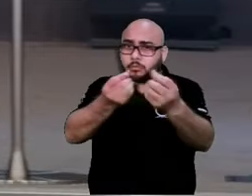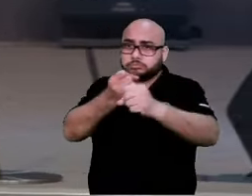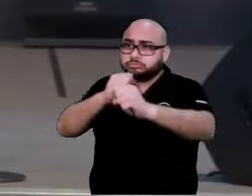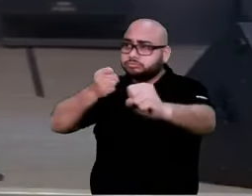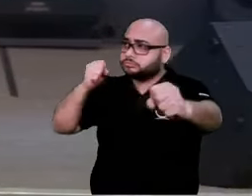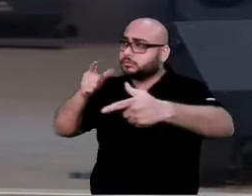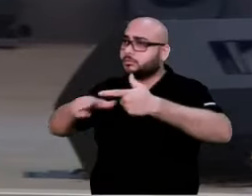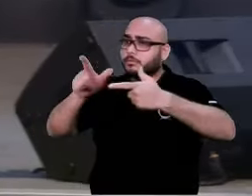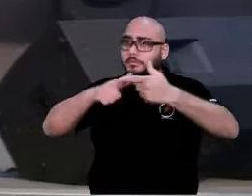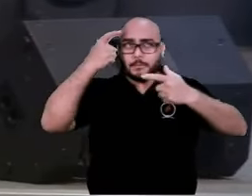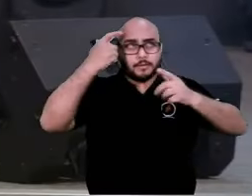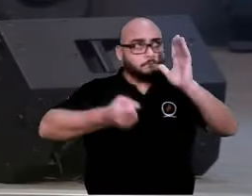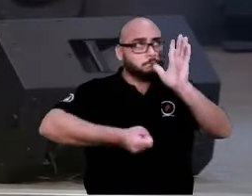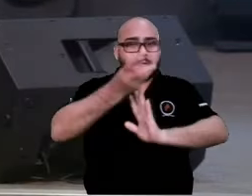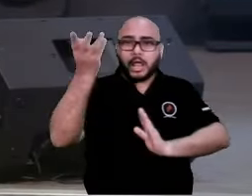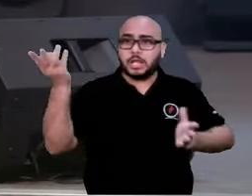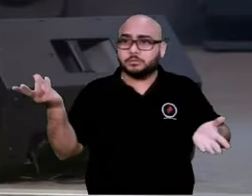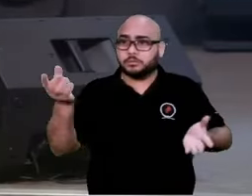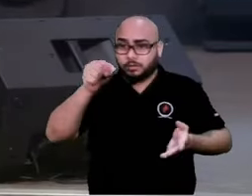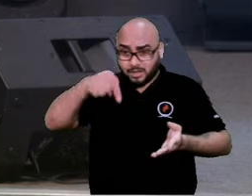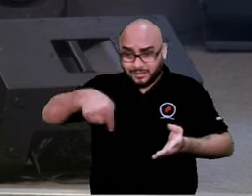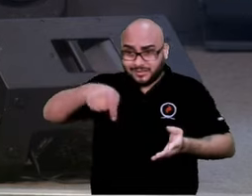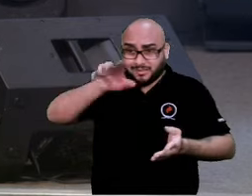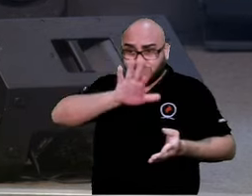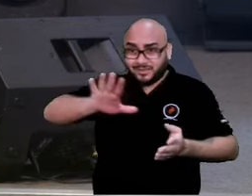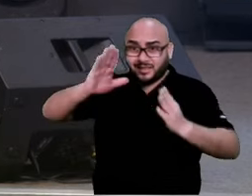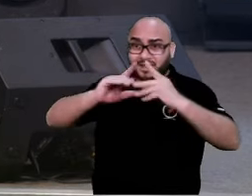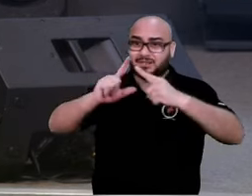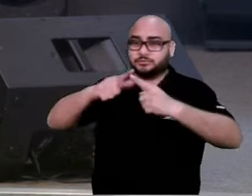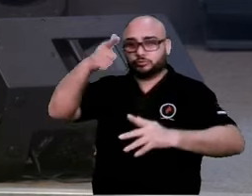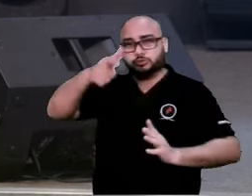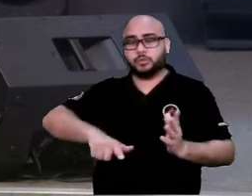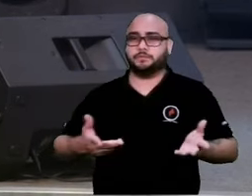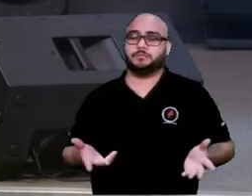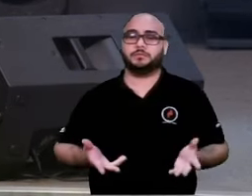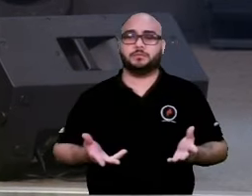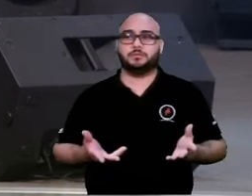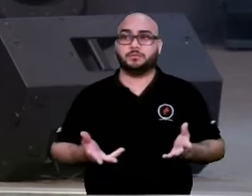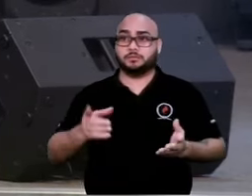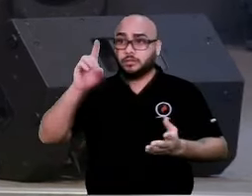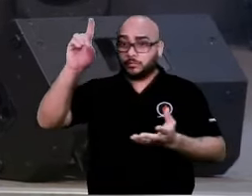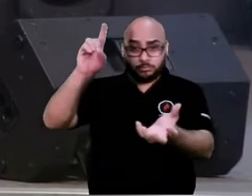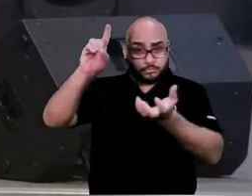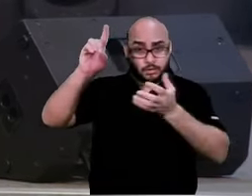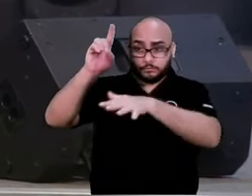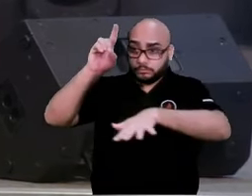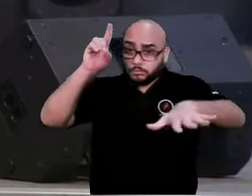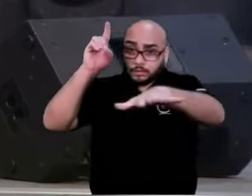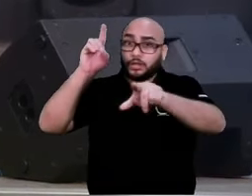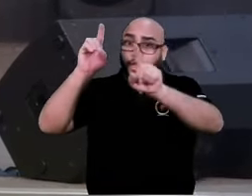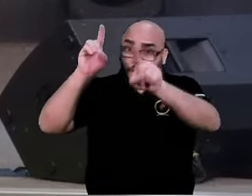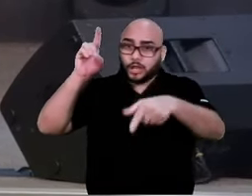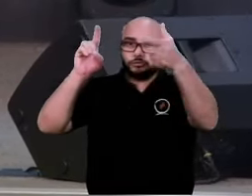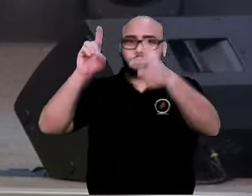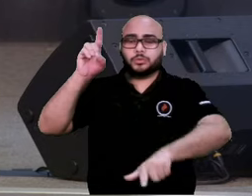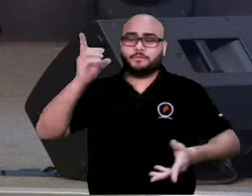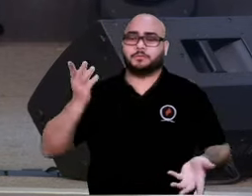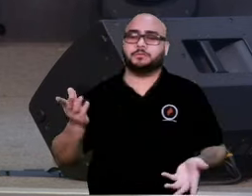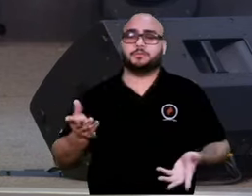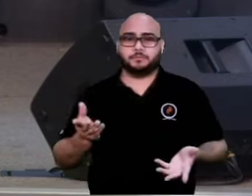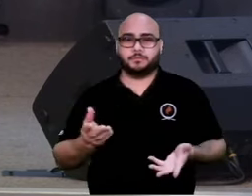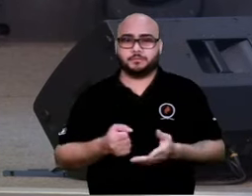queria você aqui dentro com aquele recurso. Eu queria você aqui dentro com aquelas portas, mas você